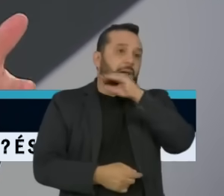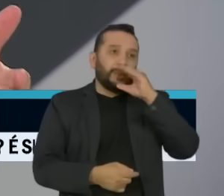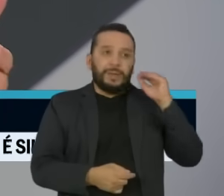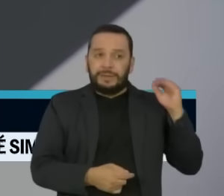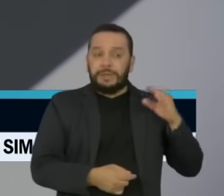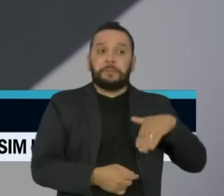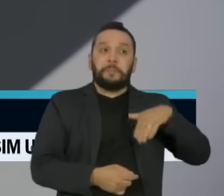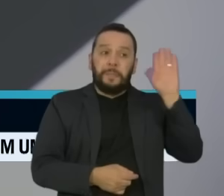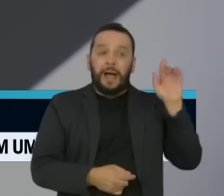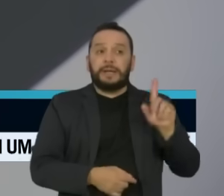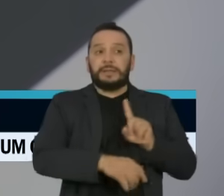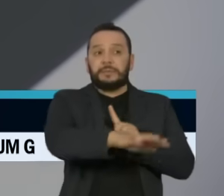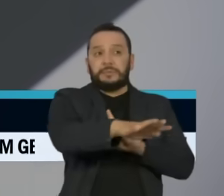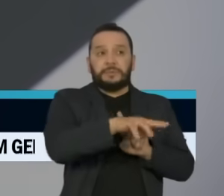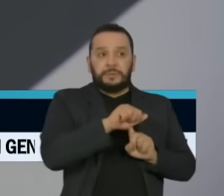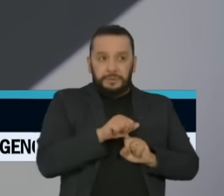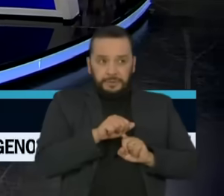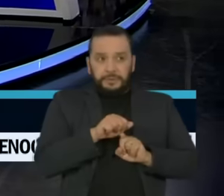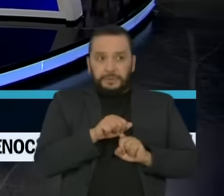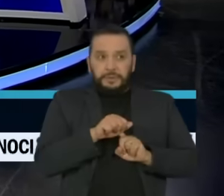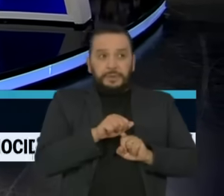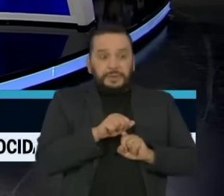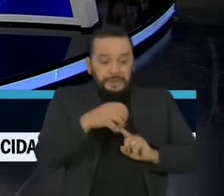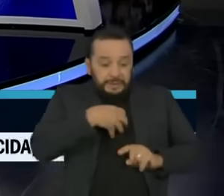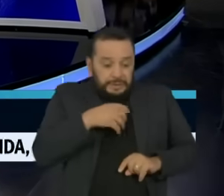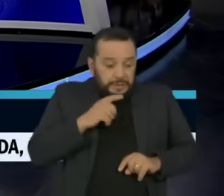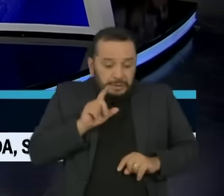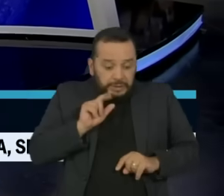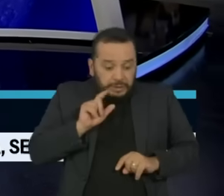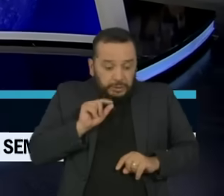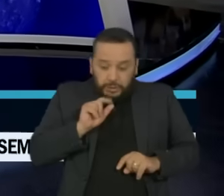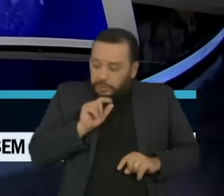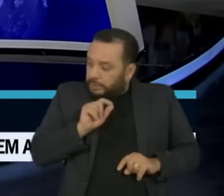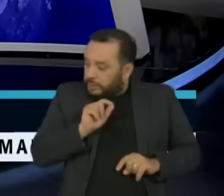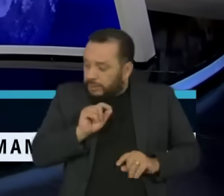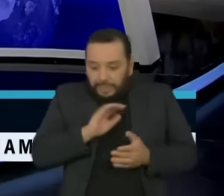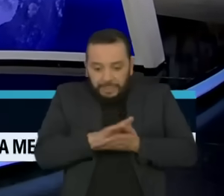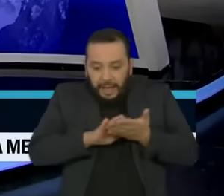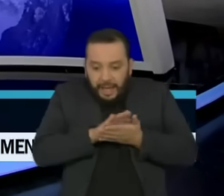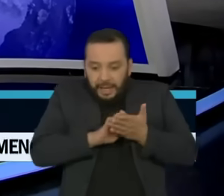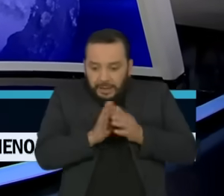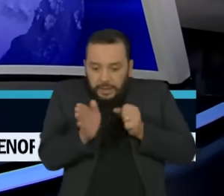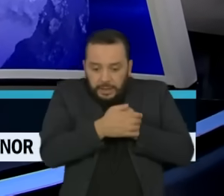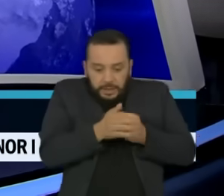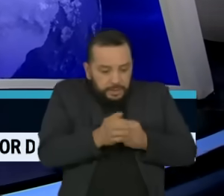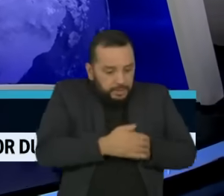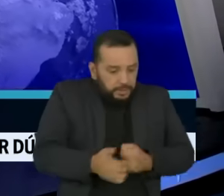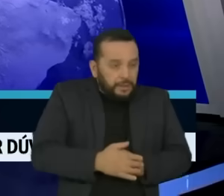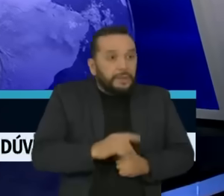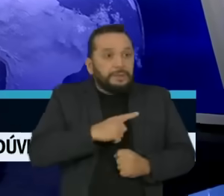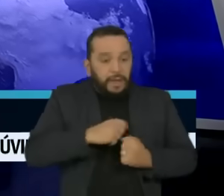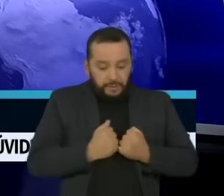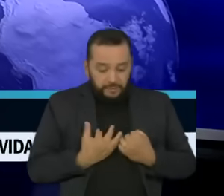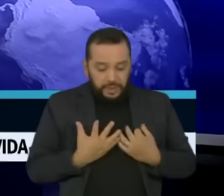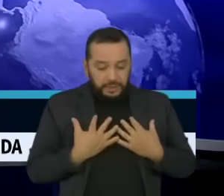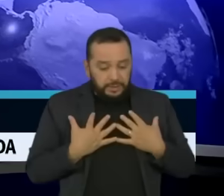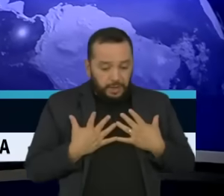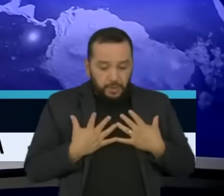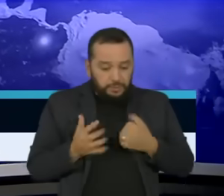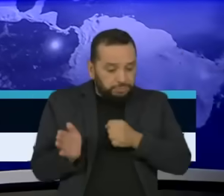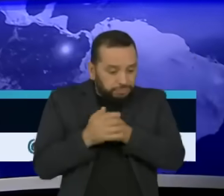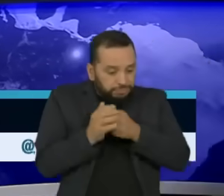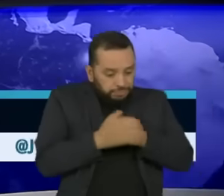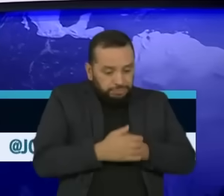transmitir isso, porque eles não desenvolvem sintomas, têm uma doença absolutamente subclínica. Você tem infecção, mas não tem a forma